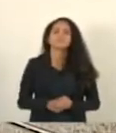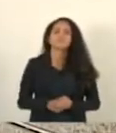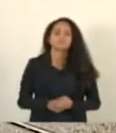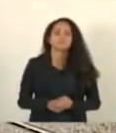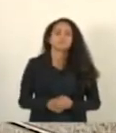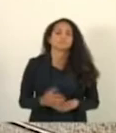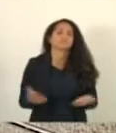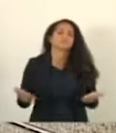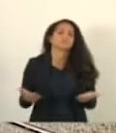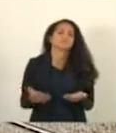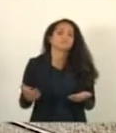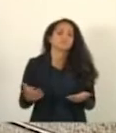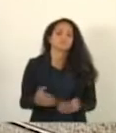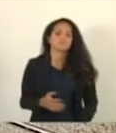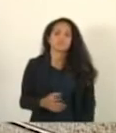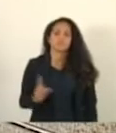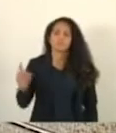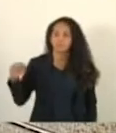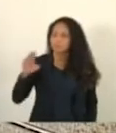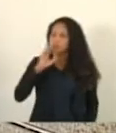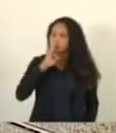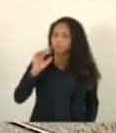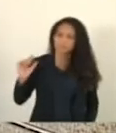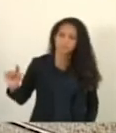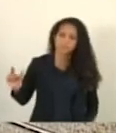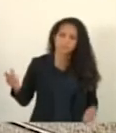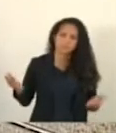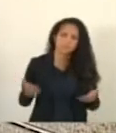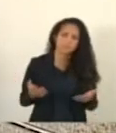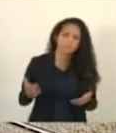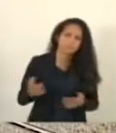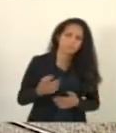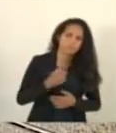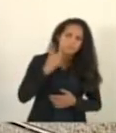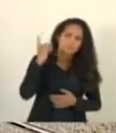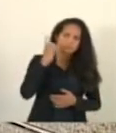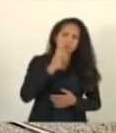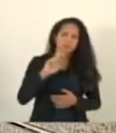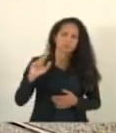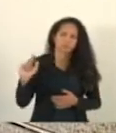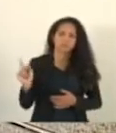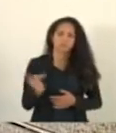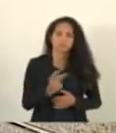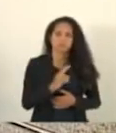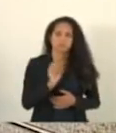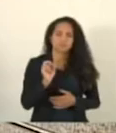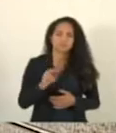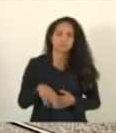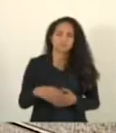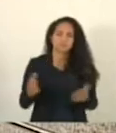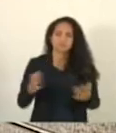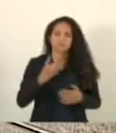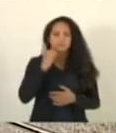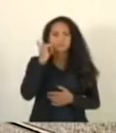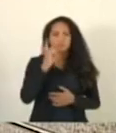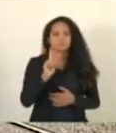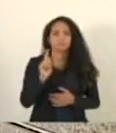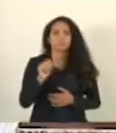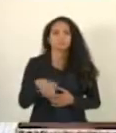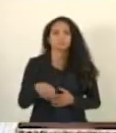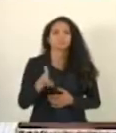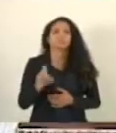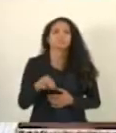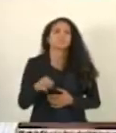Com a palavra, só um minutinho, deputado Hudson Leal não se encontra, deputado Gandini.